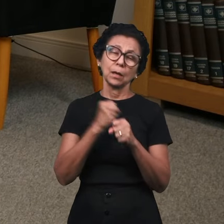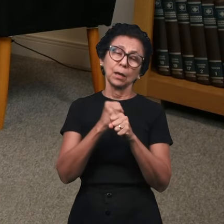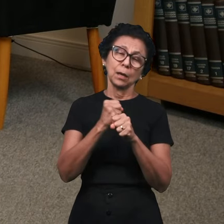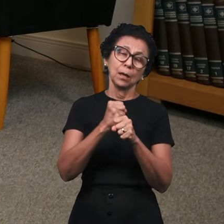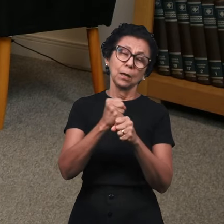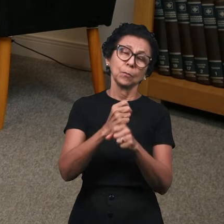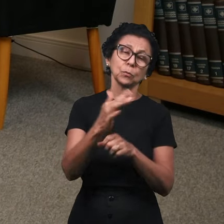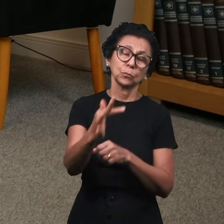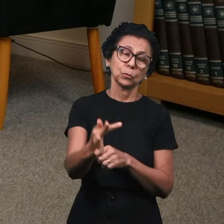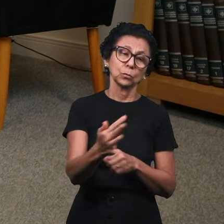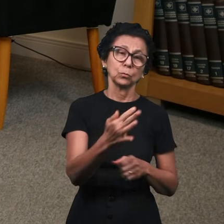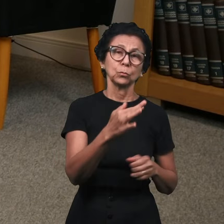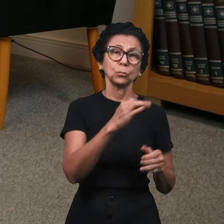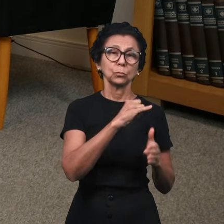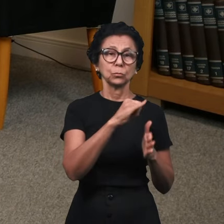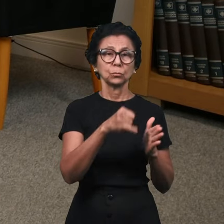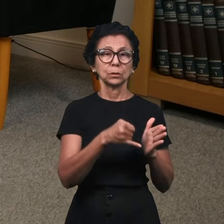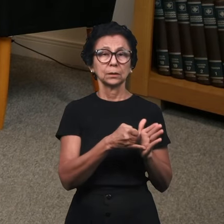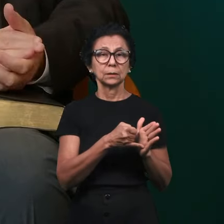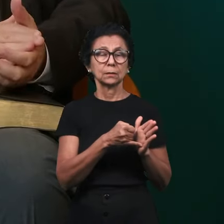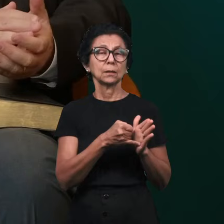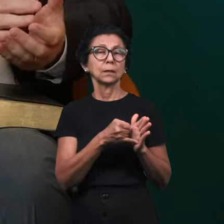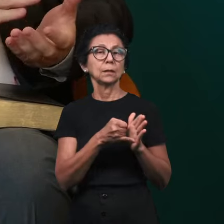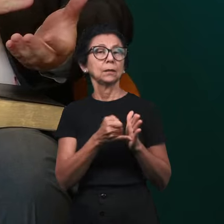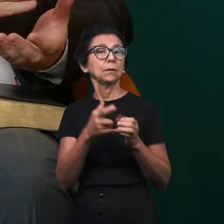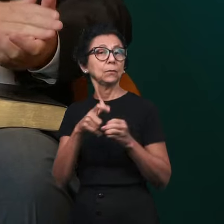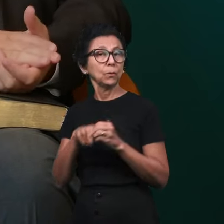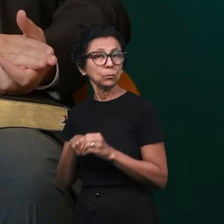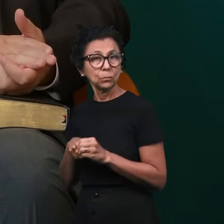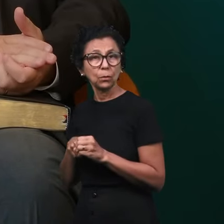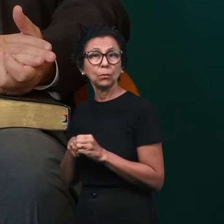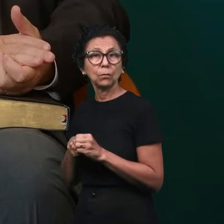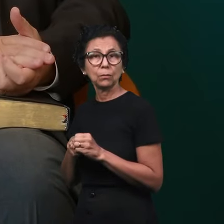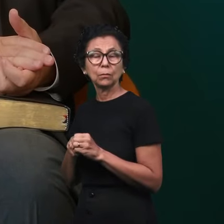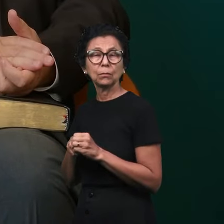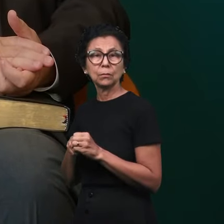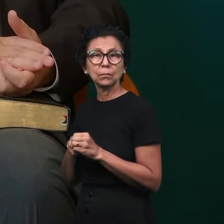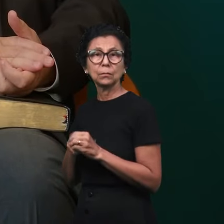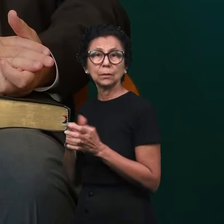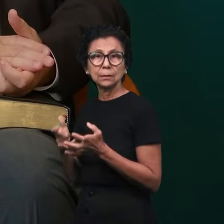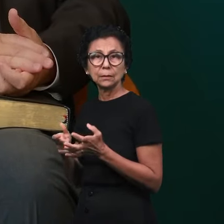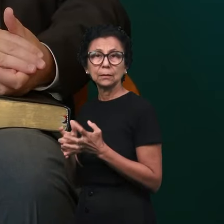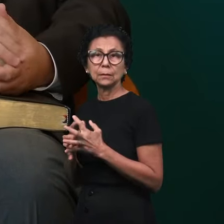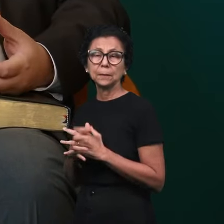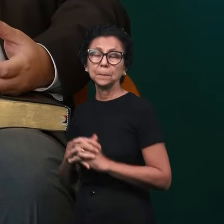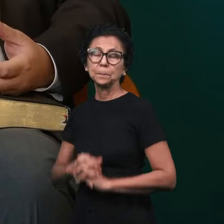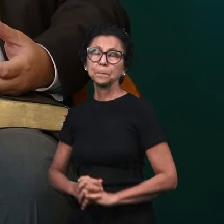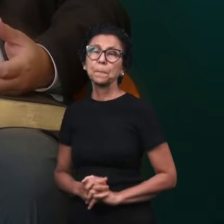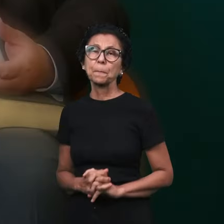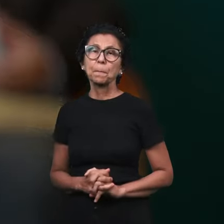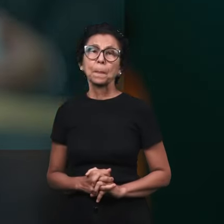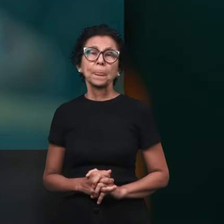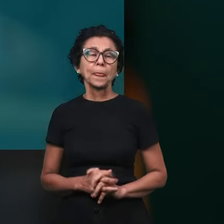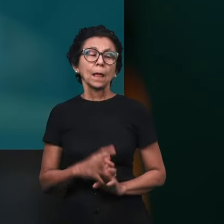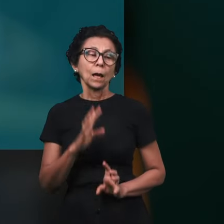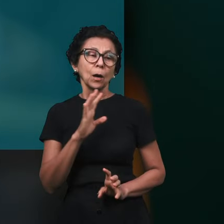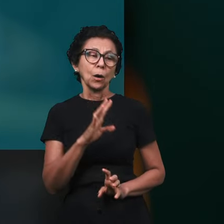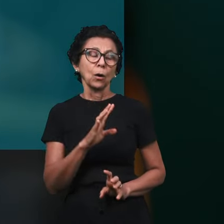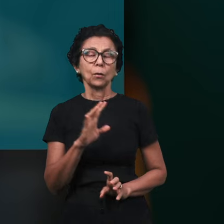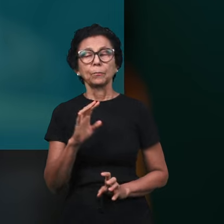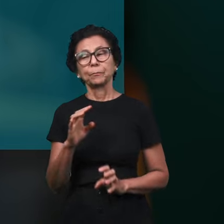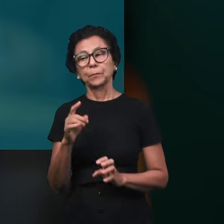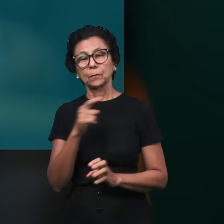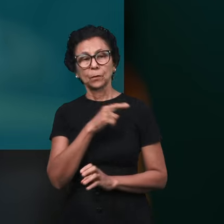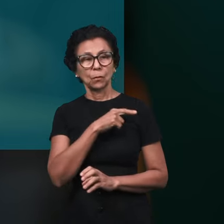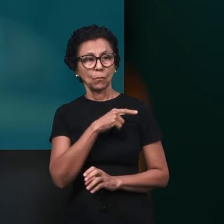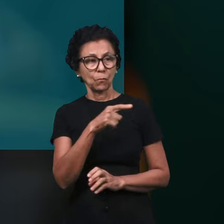nesse dom espiritual maravilhoso, né? E o Senhor deu mais um sonho para ele, que ele iria habitar em Nazaré. Falou, ó, agora